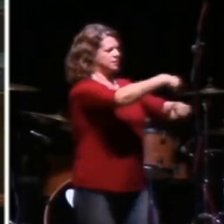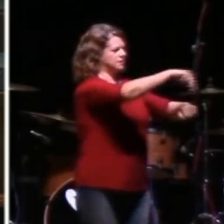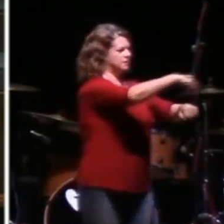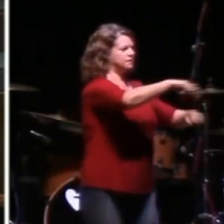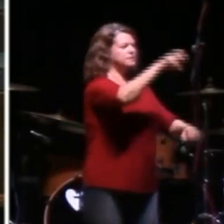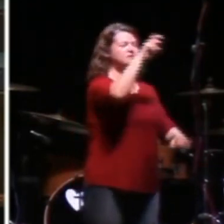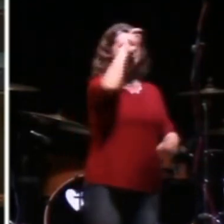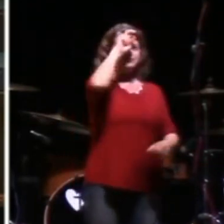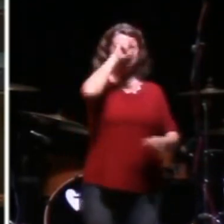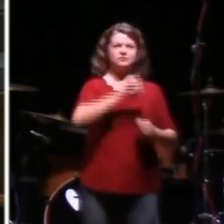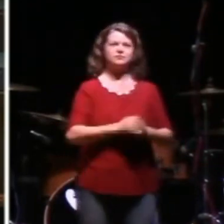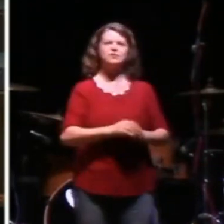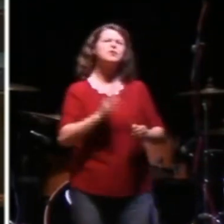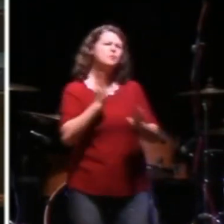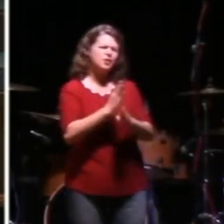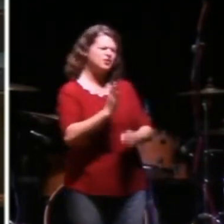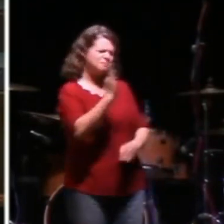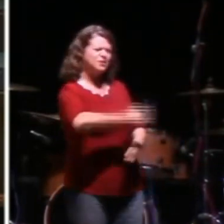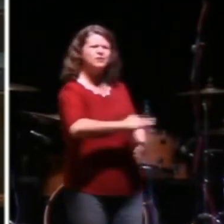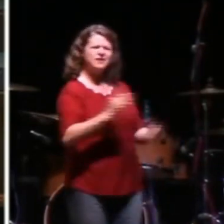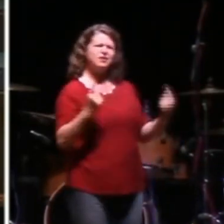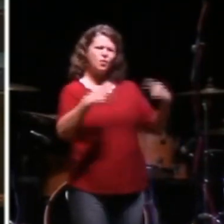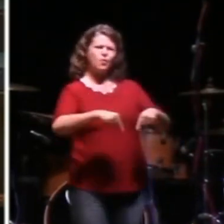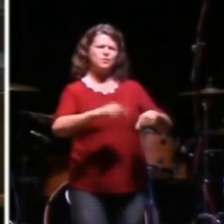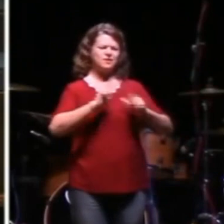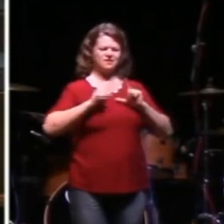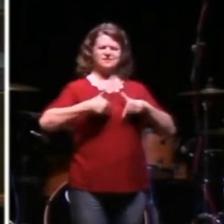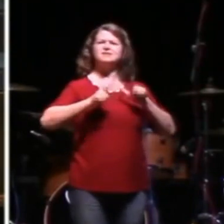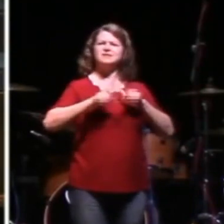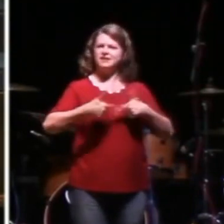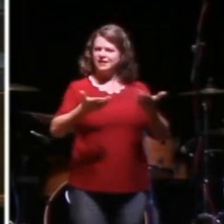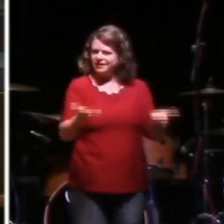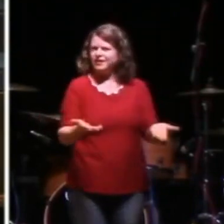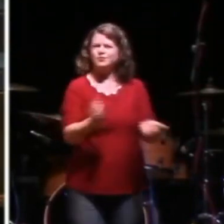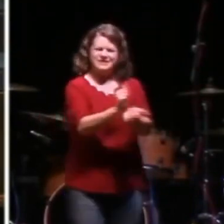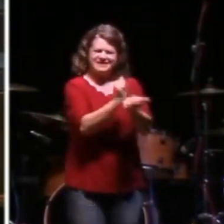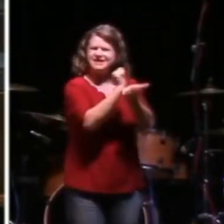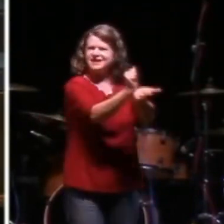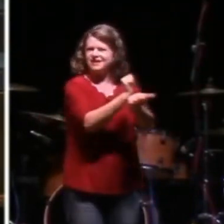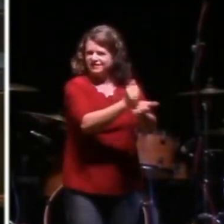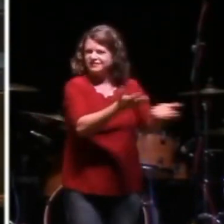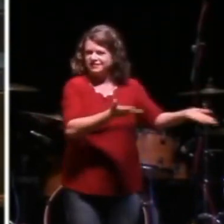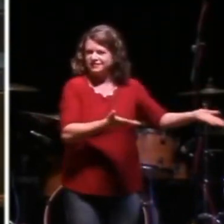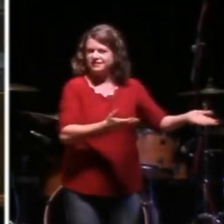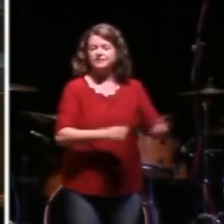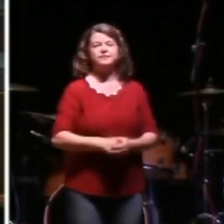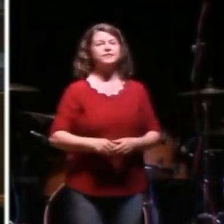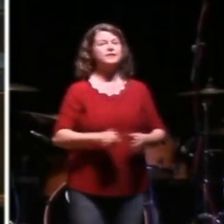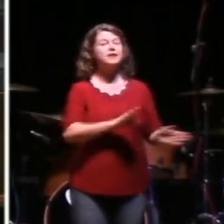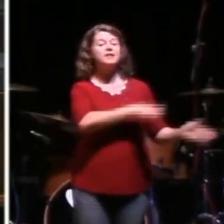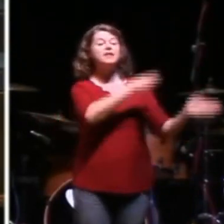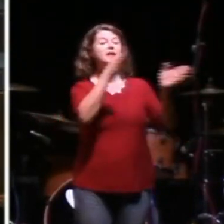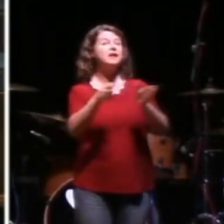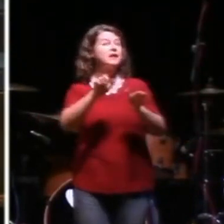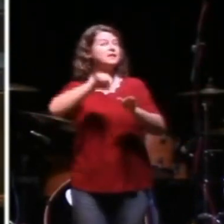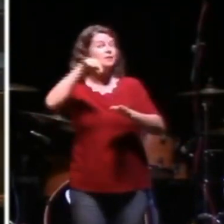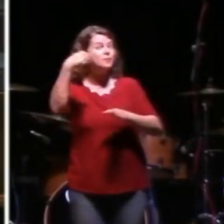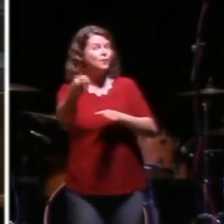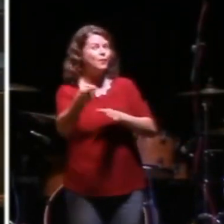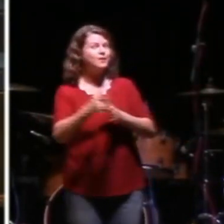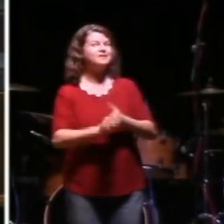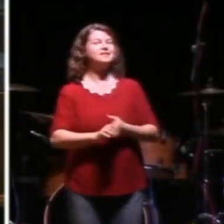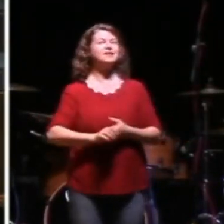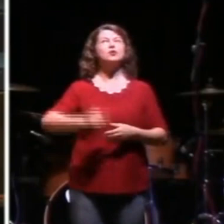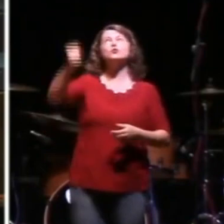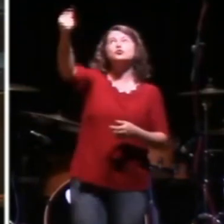maldades que fizeram contra o povo de israel aqui deus está dizendo que o sol vai queimar e não adianta que bloqueador